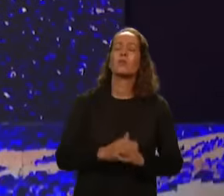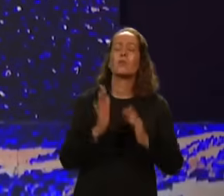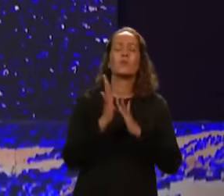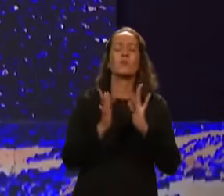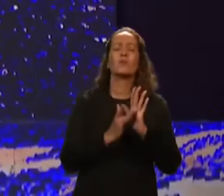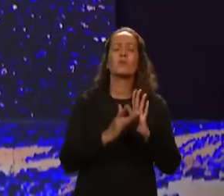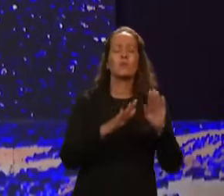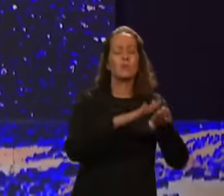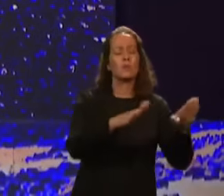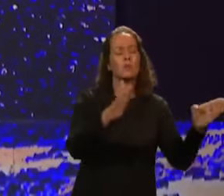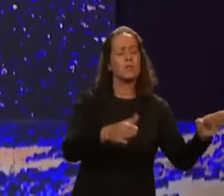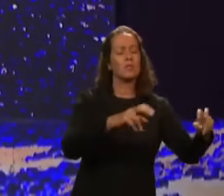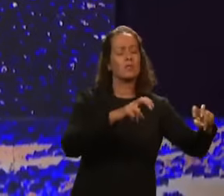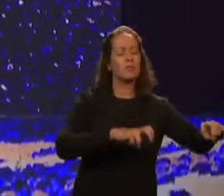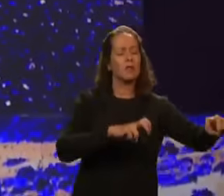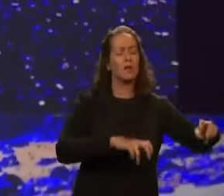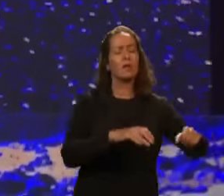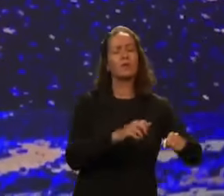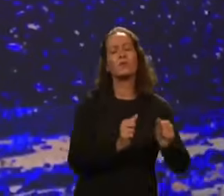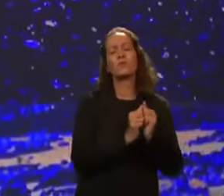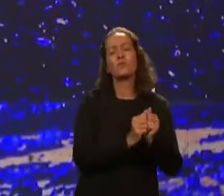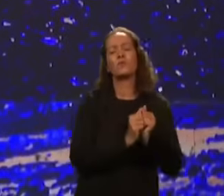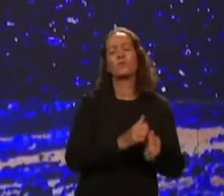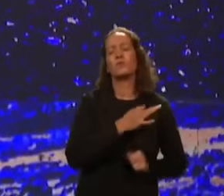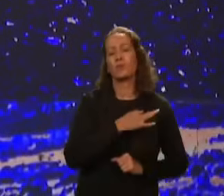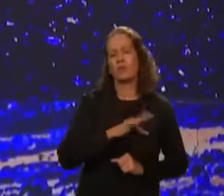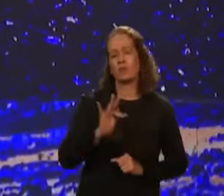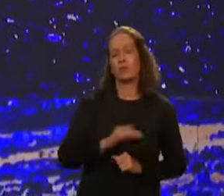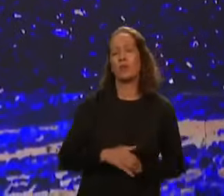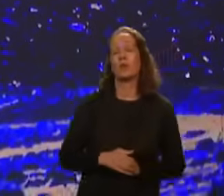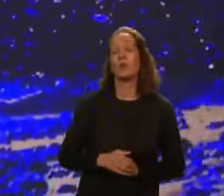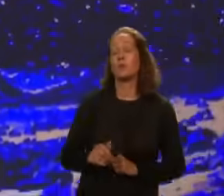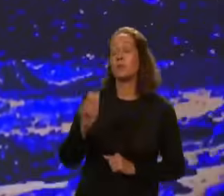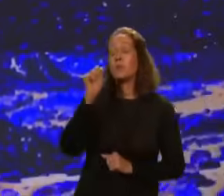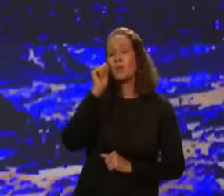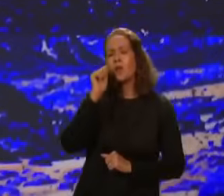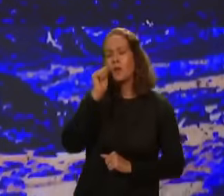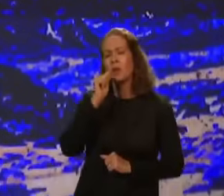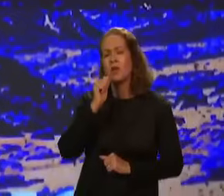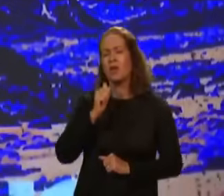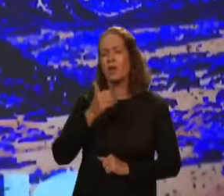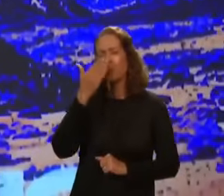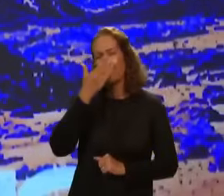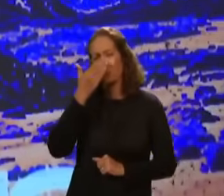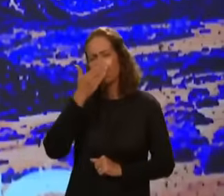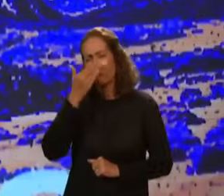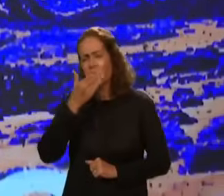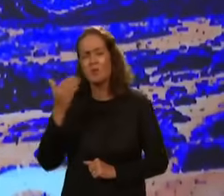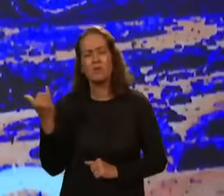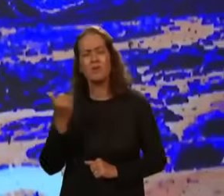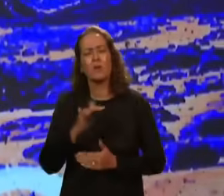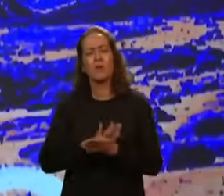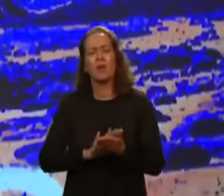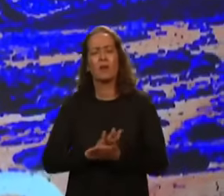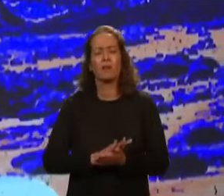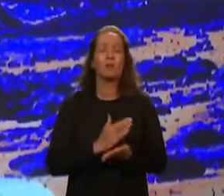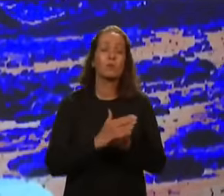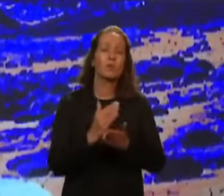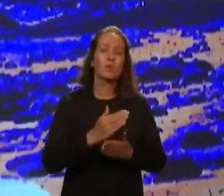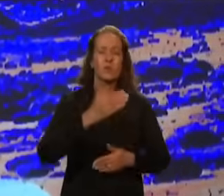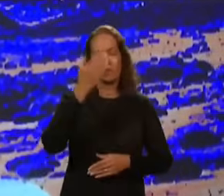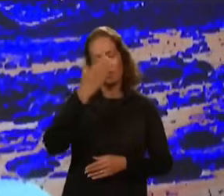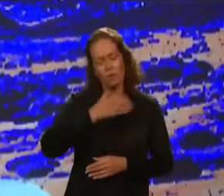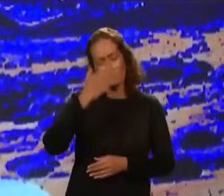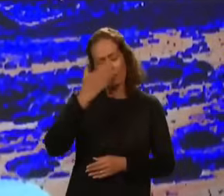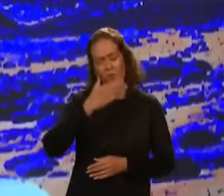fariseu. A prostituta nem falou nada. ela só começou a chorar